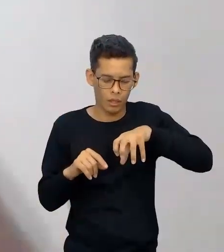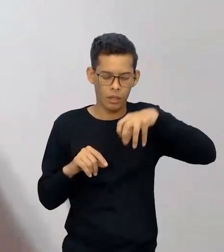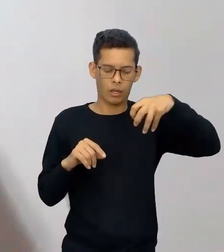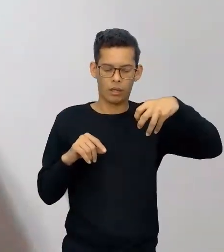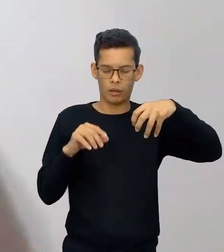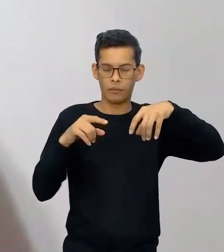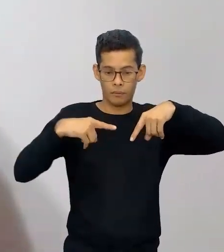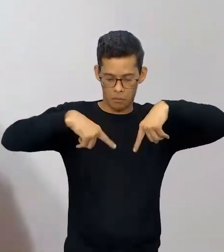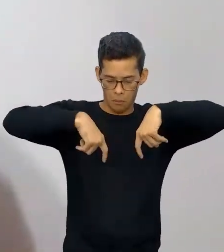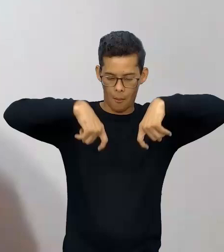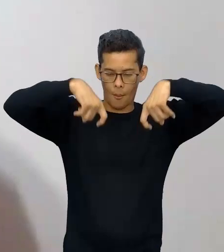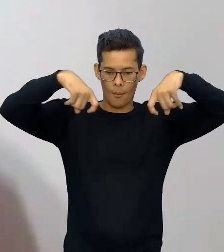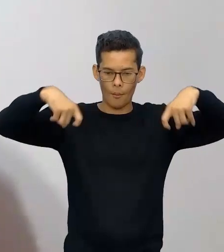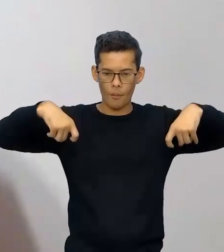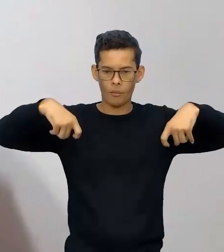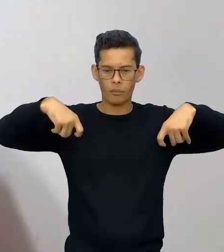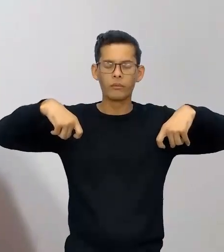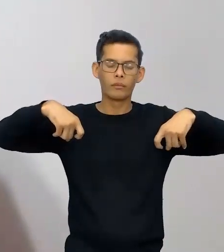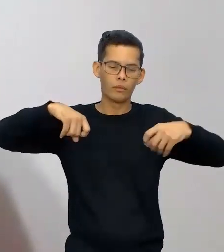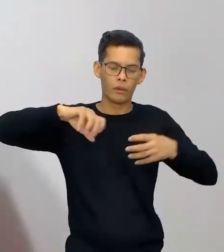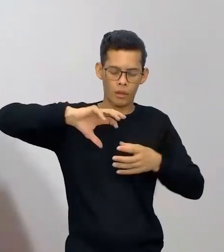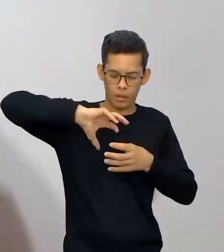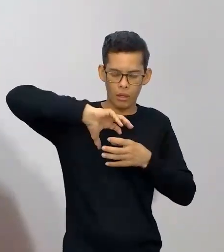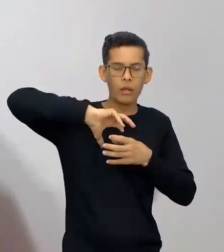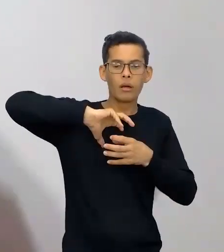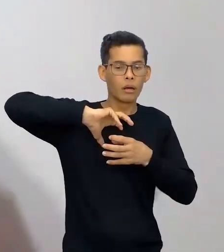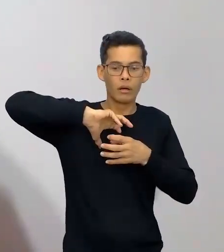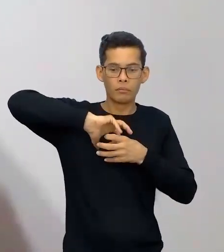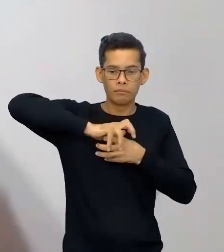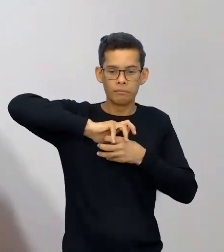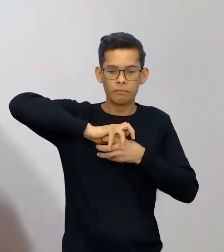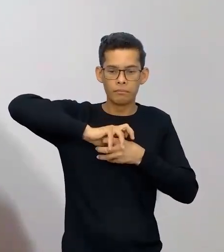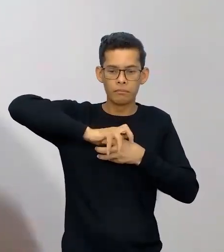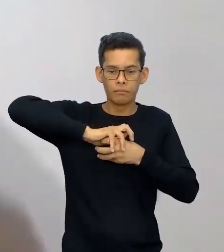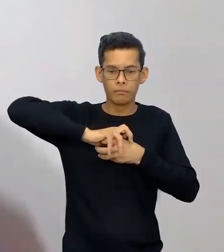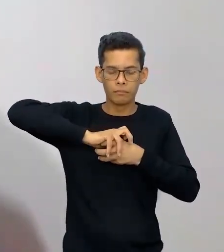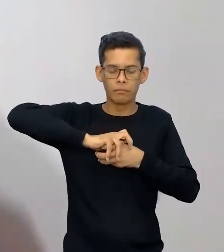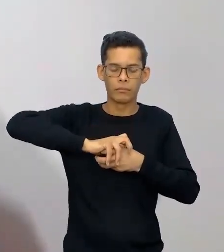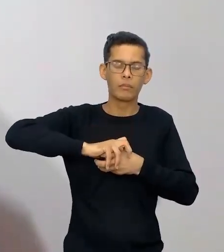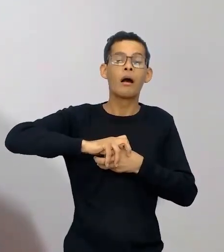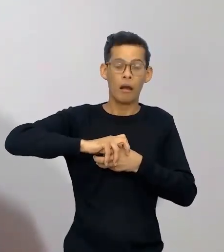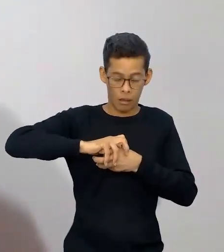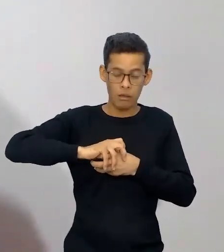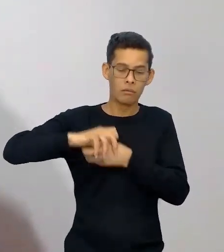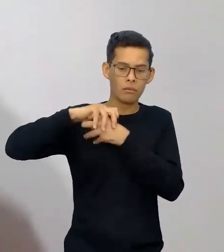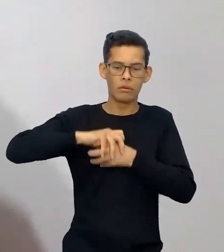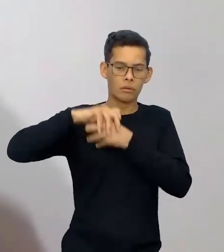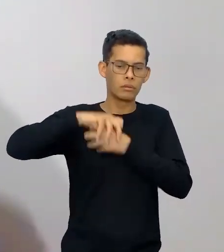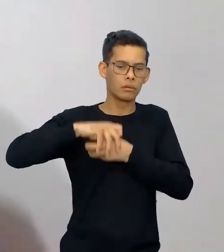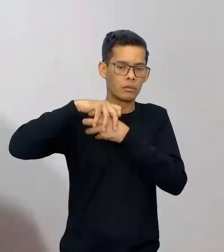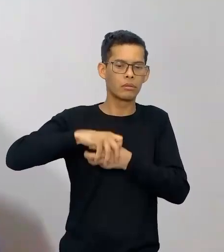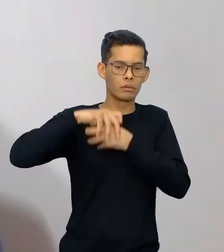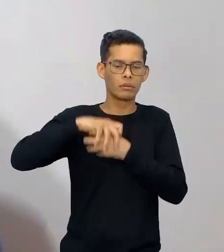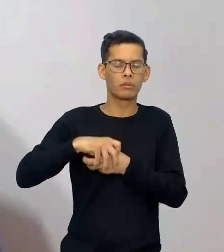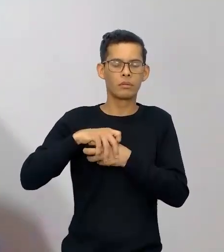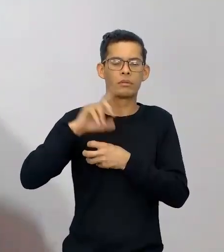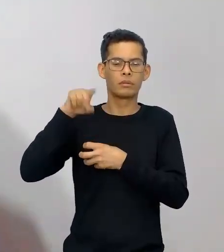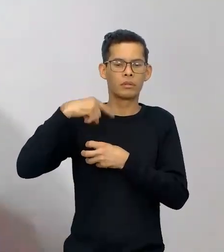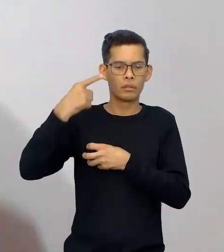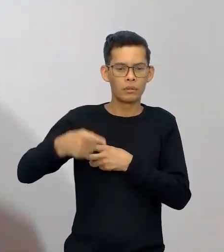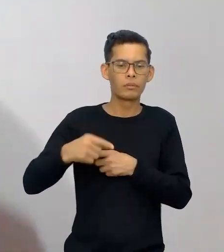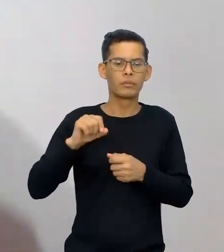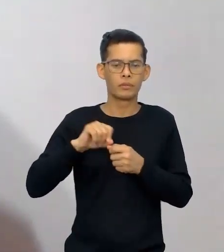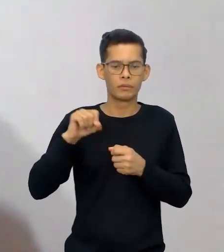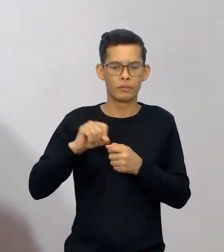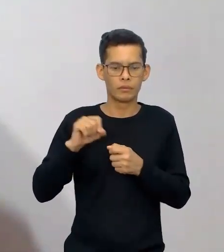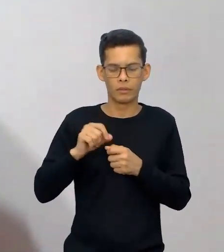de cobre, tampa bem o pote de palmito e chacoalha. E depois você pode medir com outro